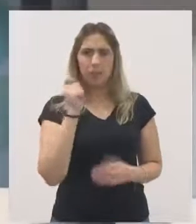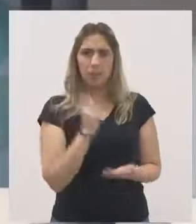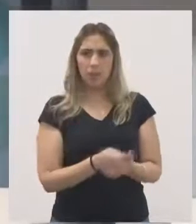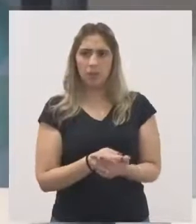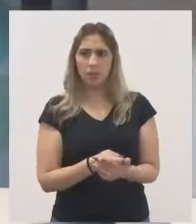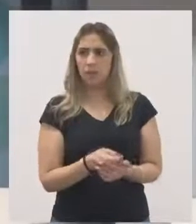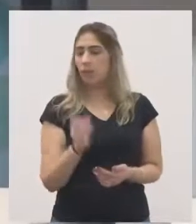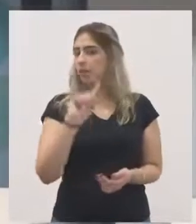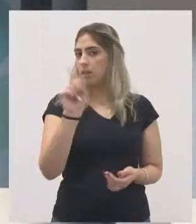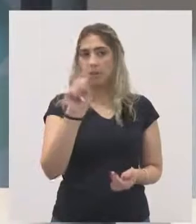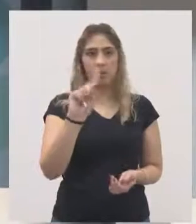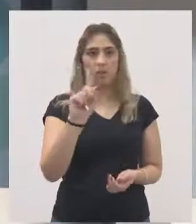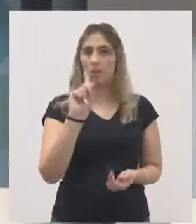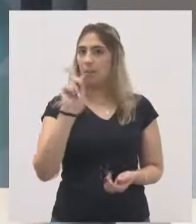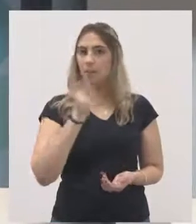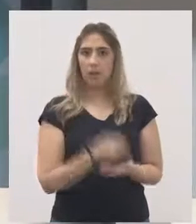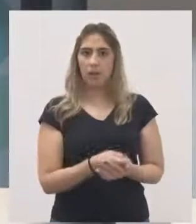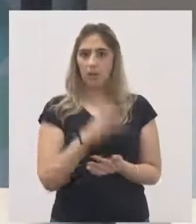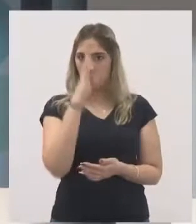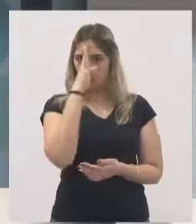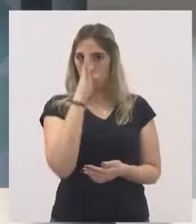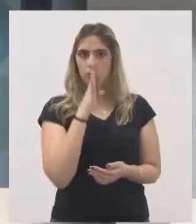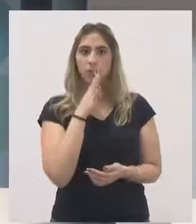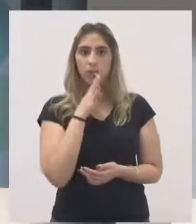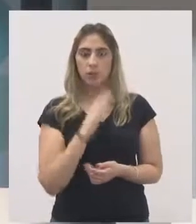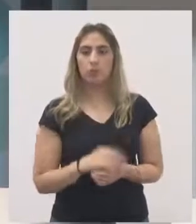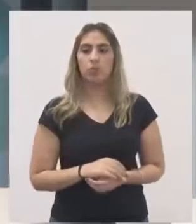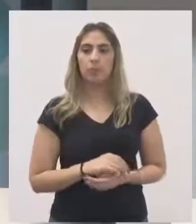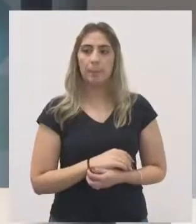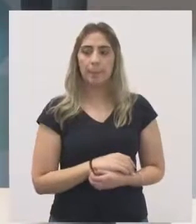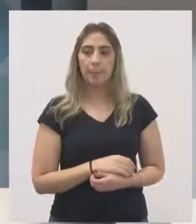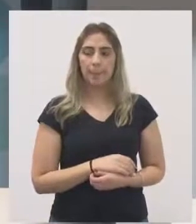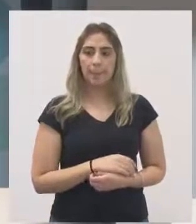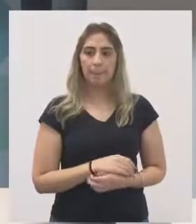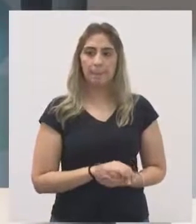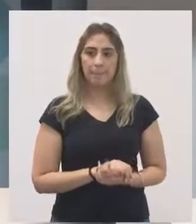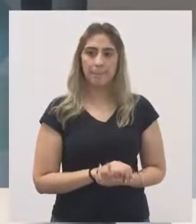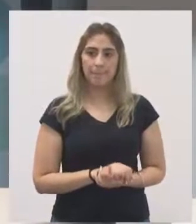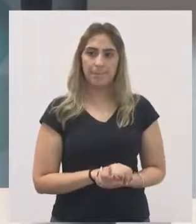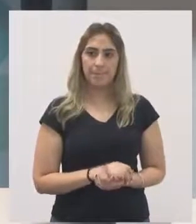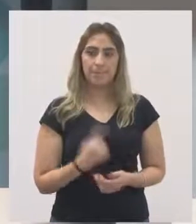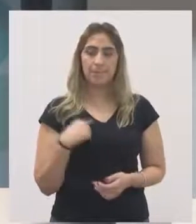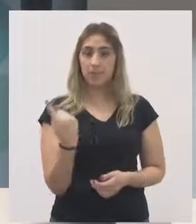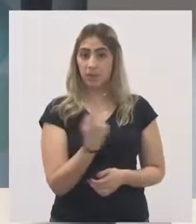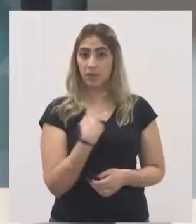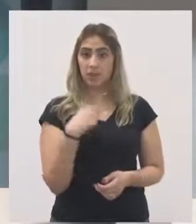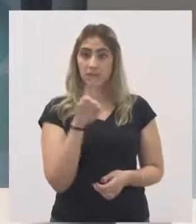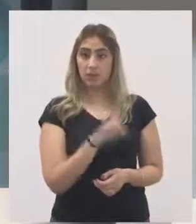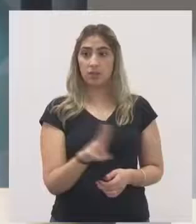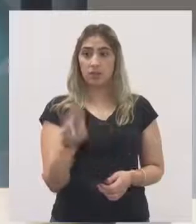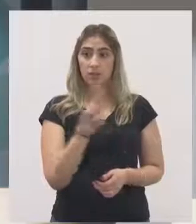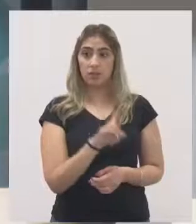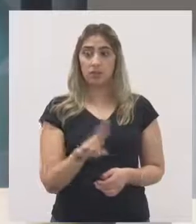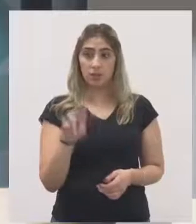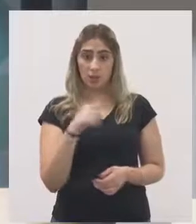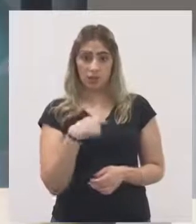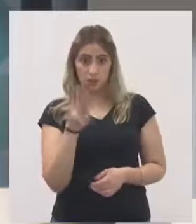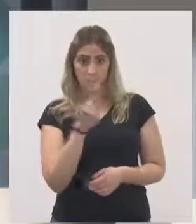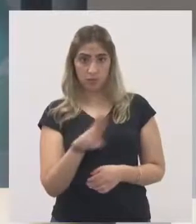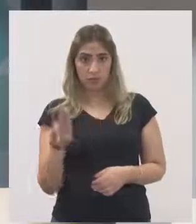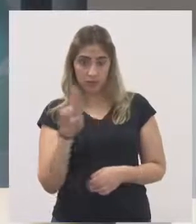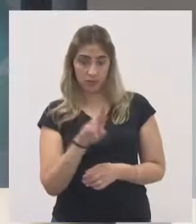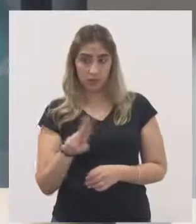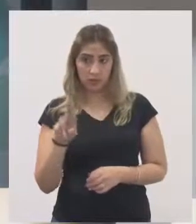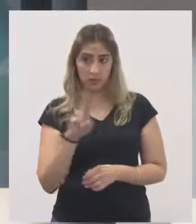não é pago. A gente está usando aqui uma licença. Na verdade, uma licença não. A gente fez